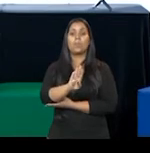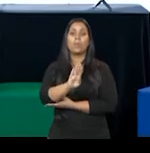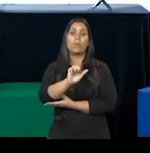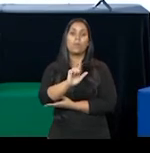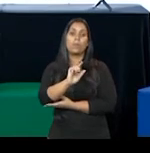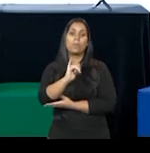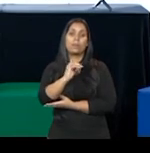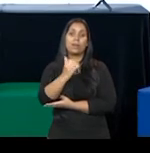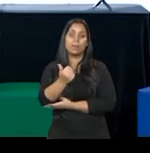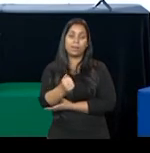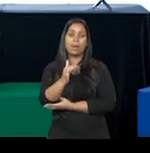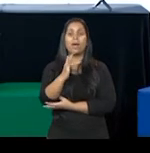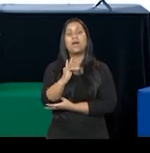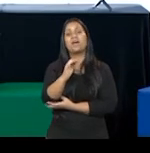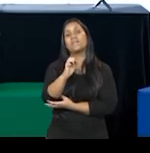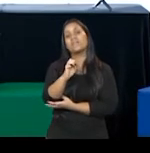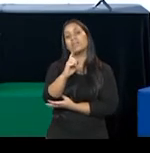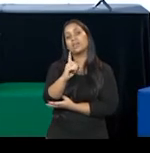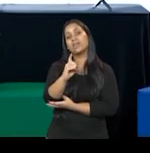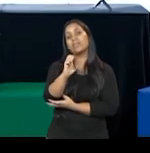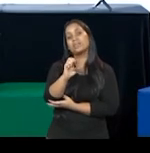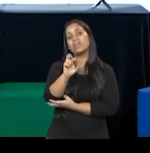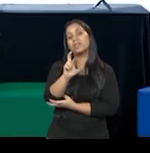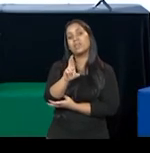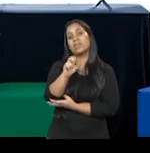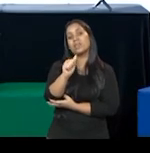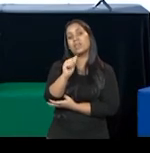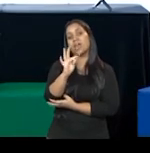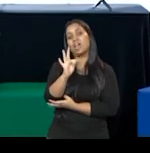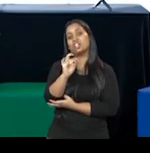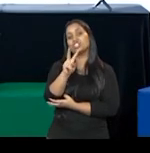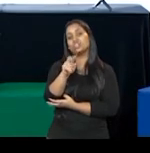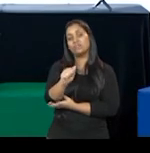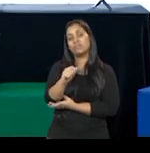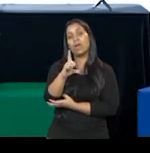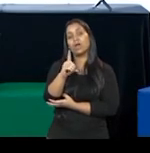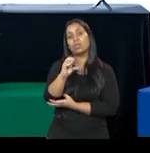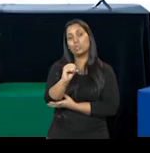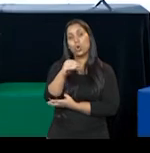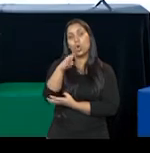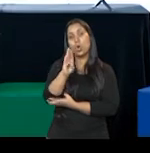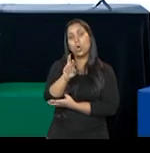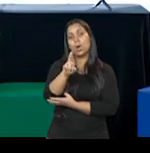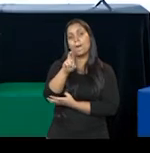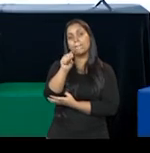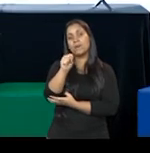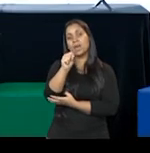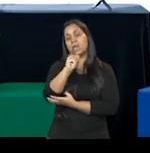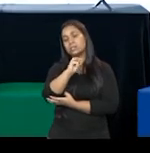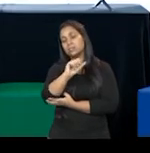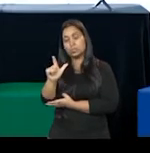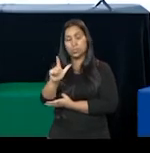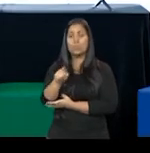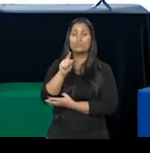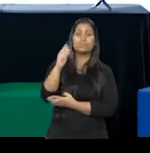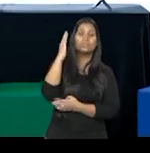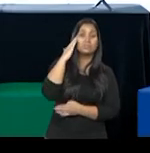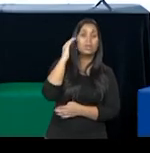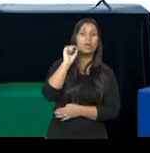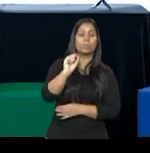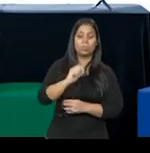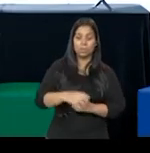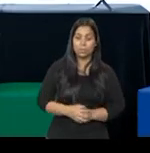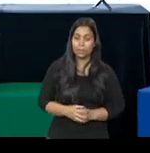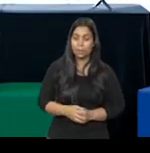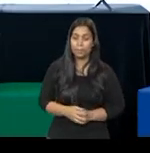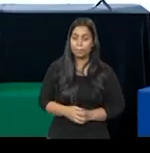Brasil? Pois é, mas você sabe o que é república? O que é monarquia? O que é ditadura? Vamos entender melhor esses conceitos?